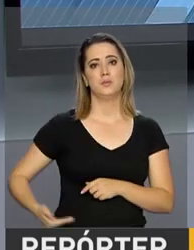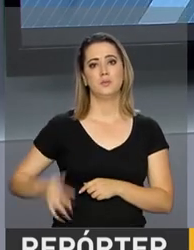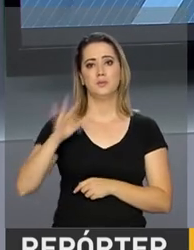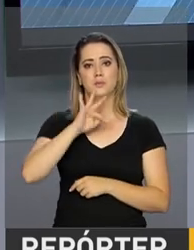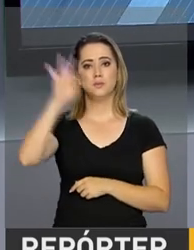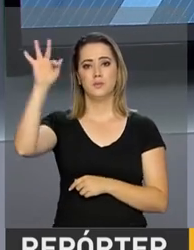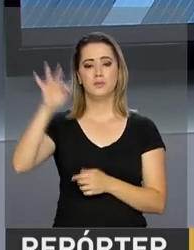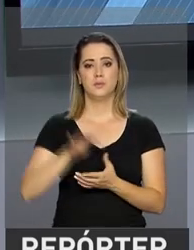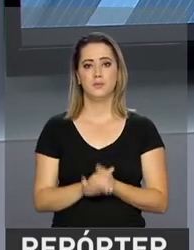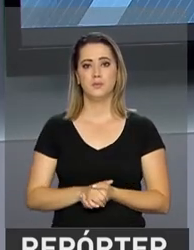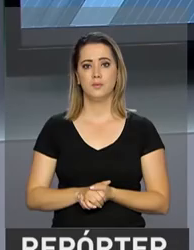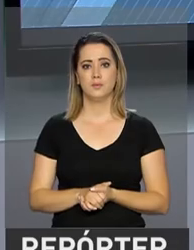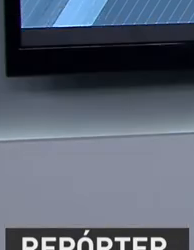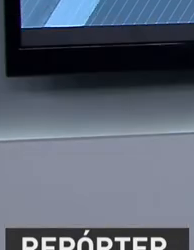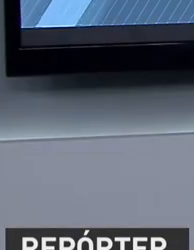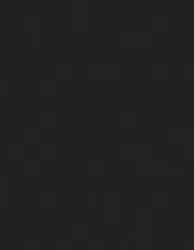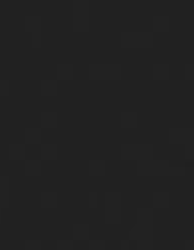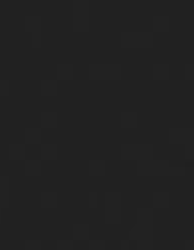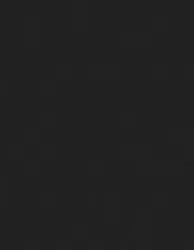do governo federal